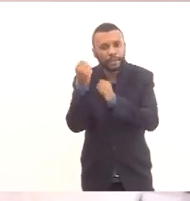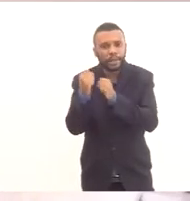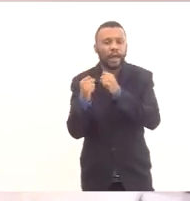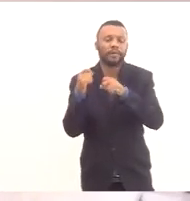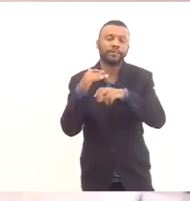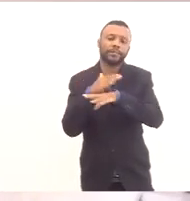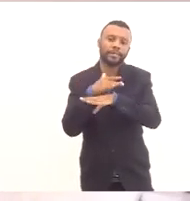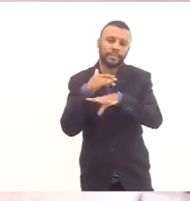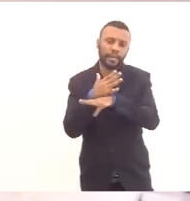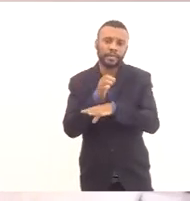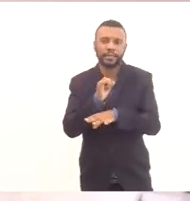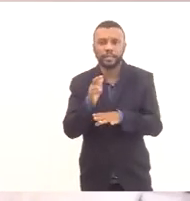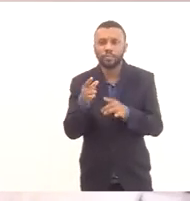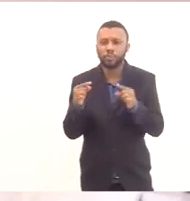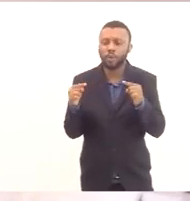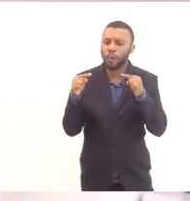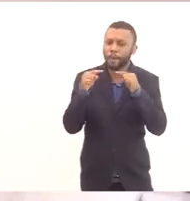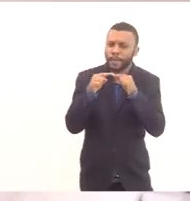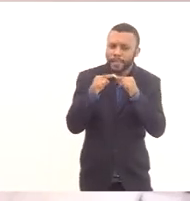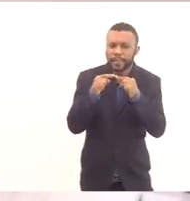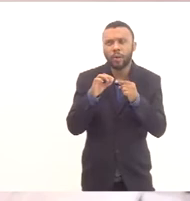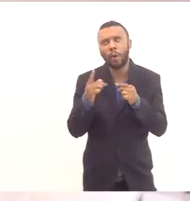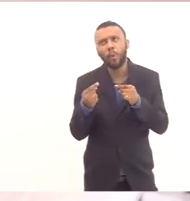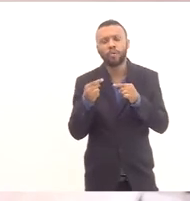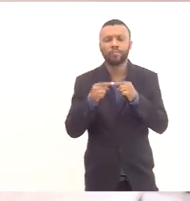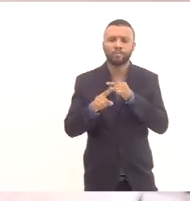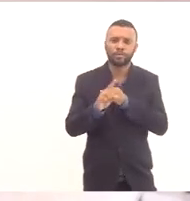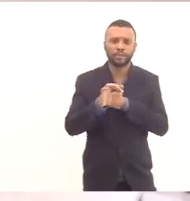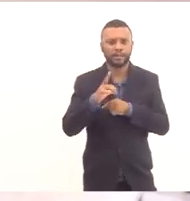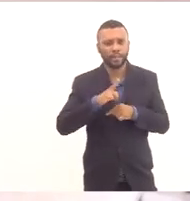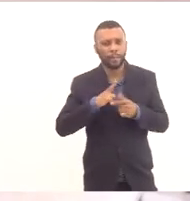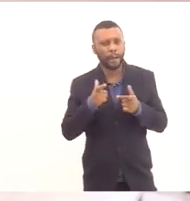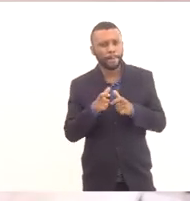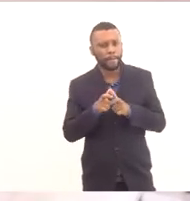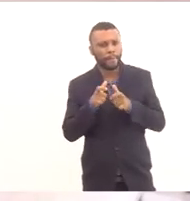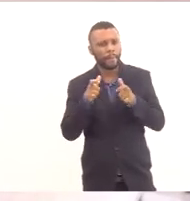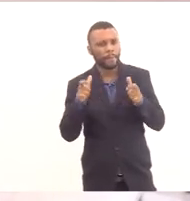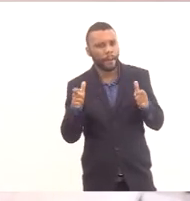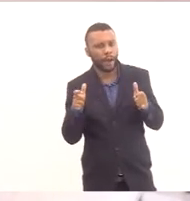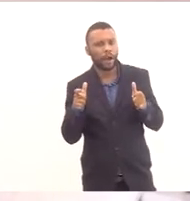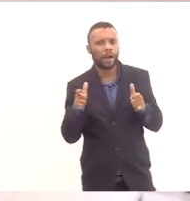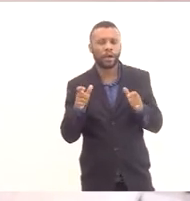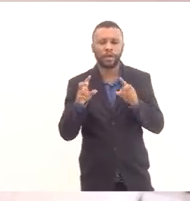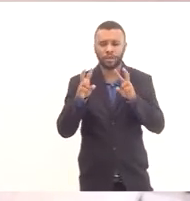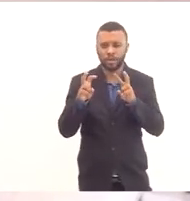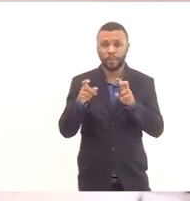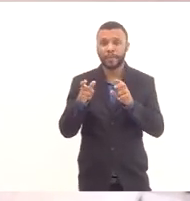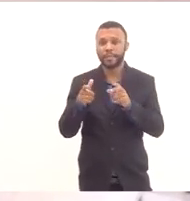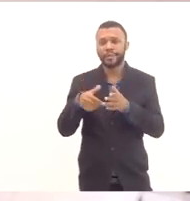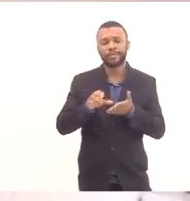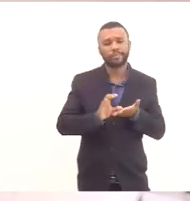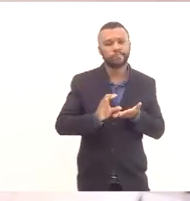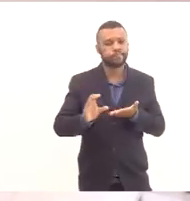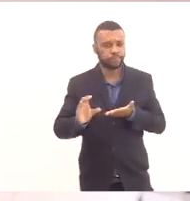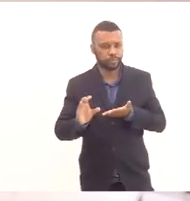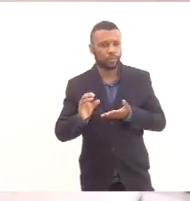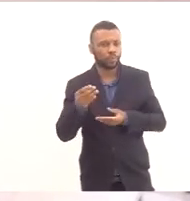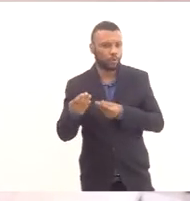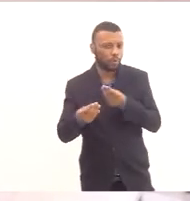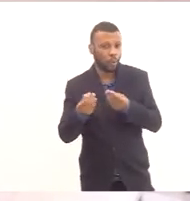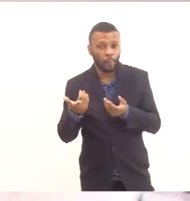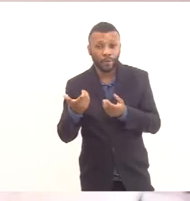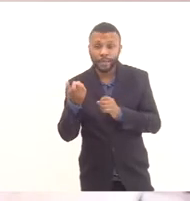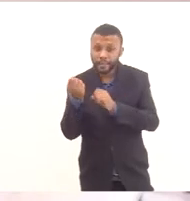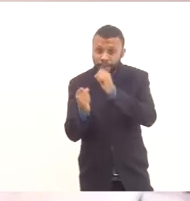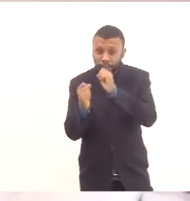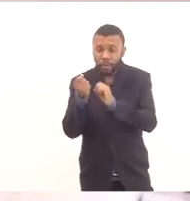se isso procede se a gente vai ter uma ampliação em vista desse desse recurso e como esses